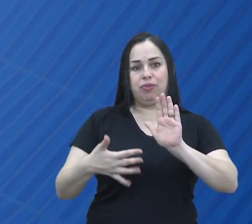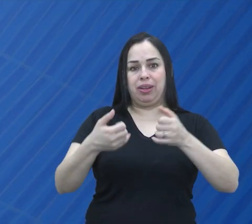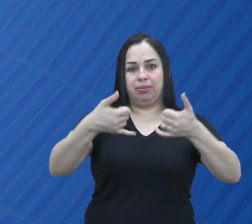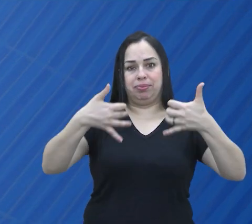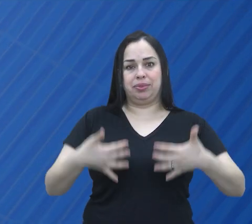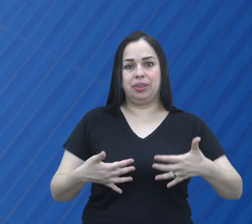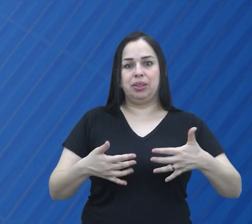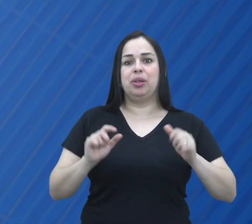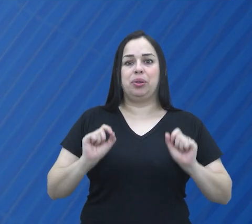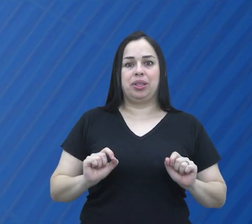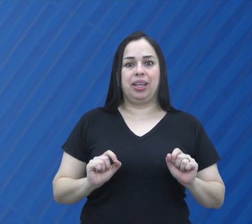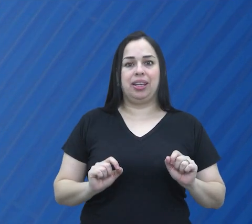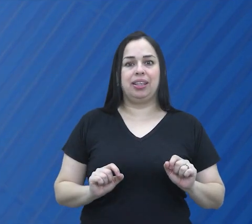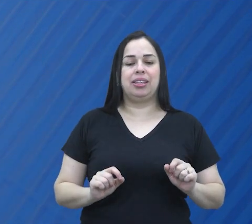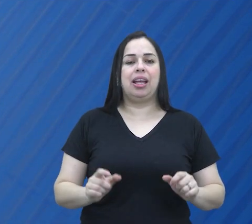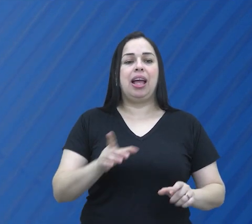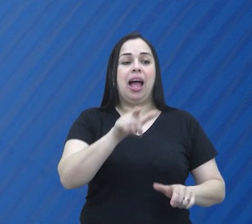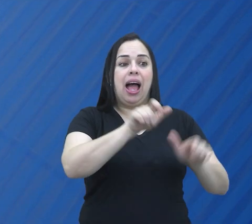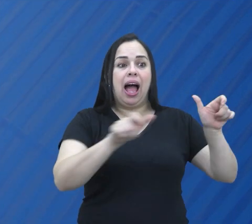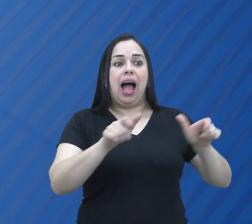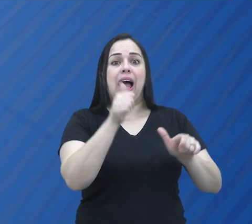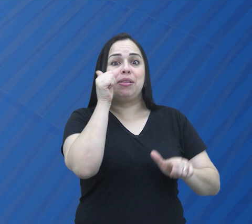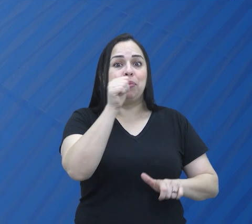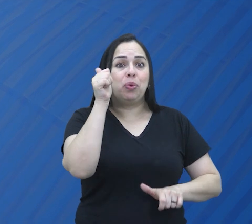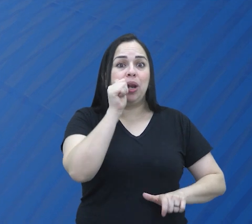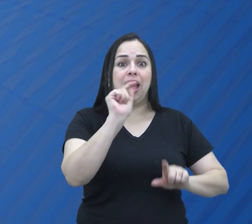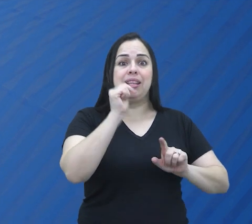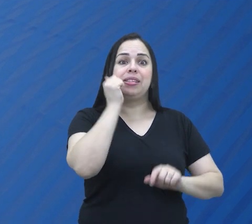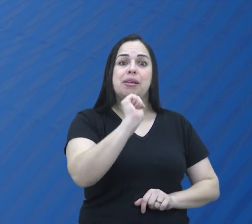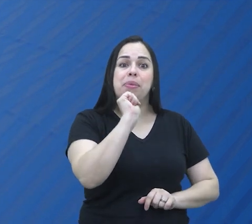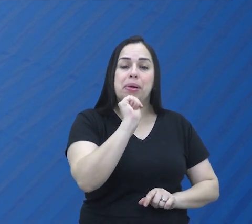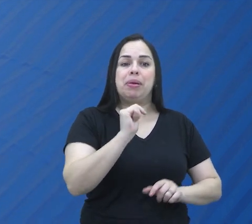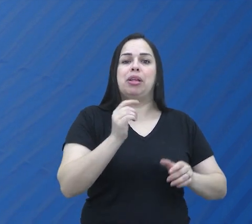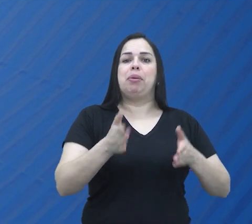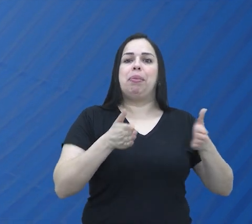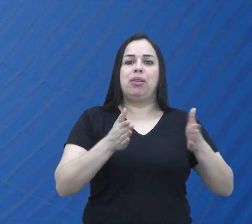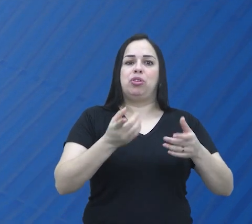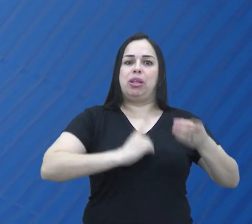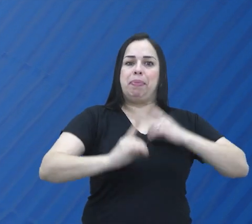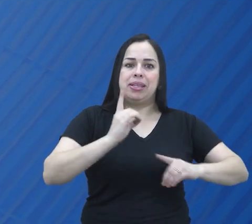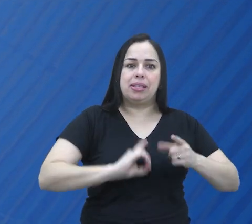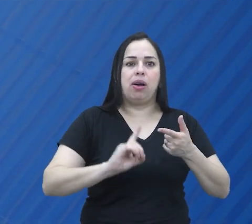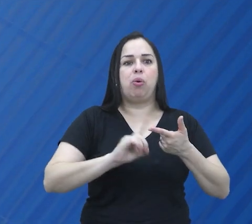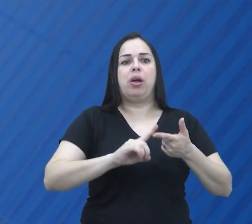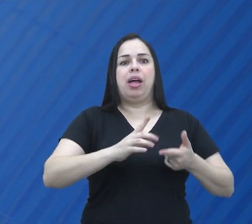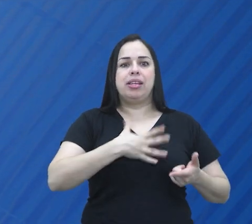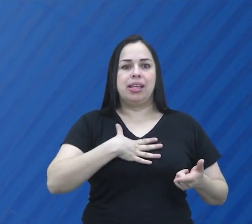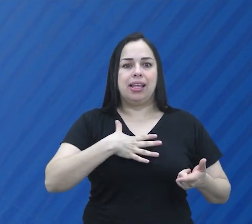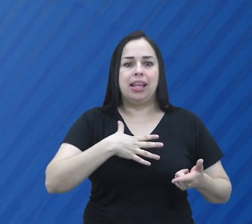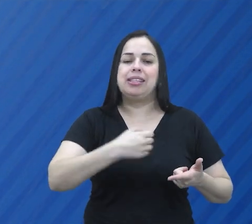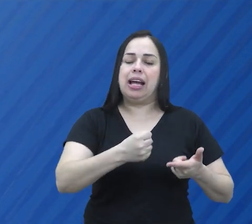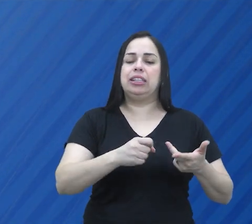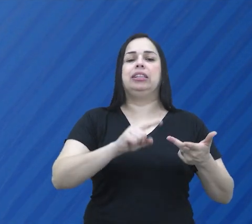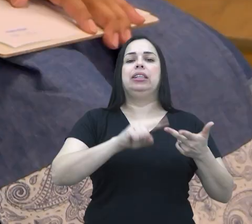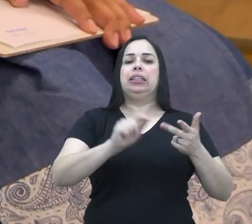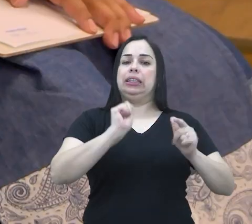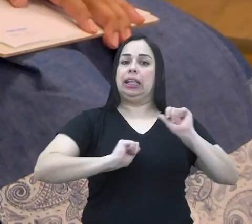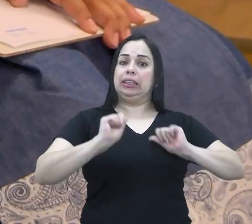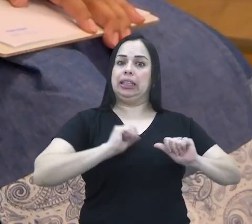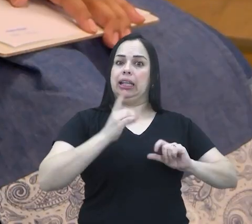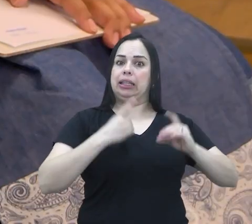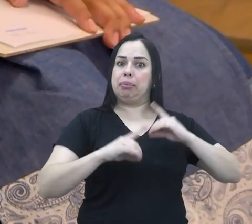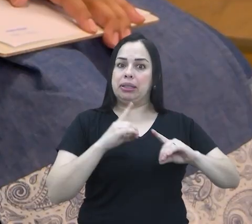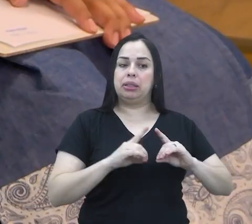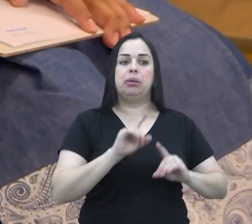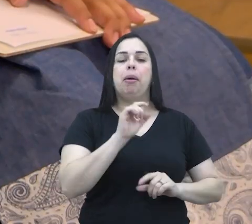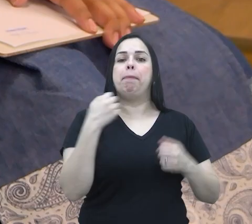do projeto, o aumento nos casos de depressão, ansiedade e suicídio entre as mães precisa da atenção do poder público.